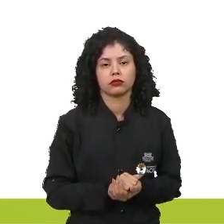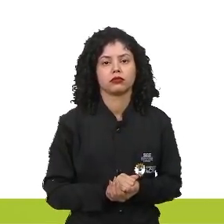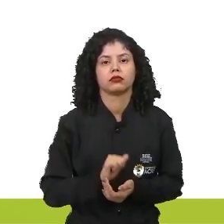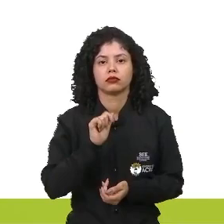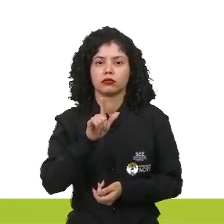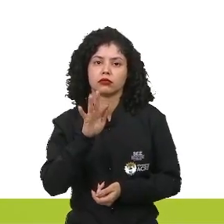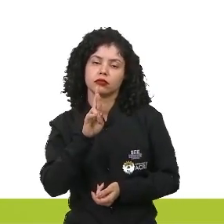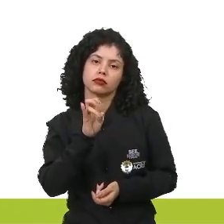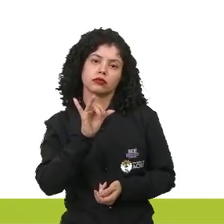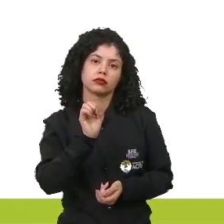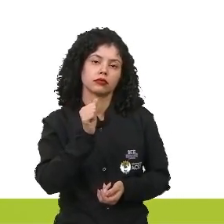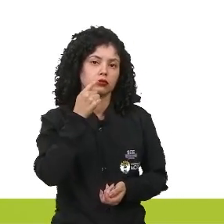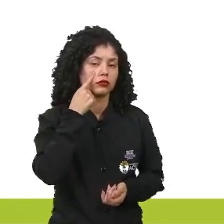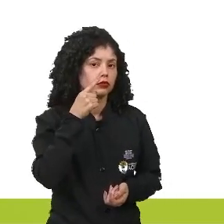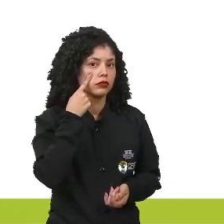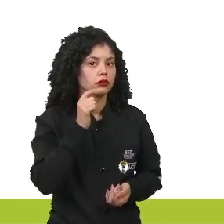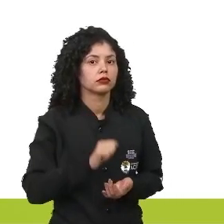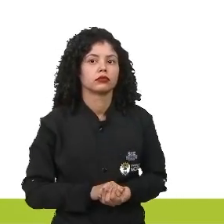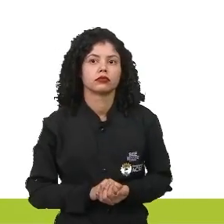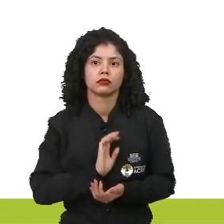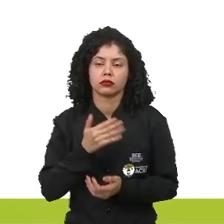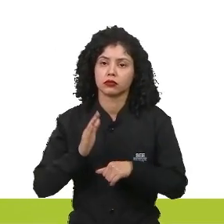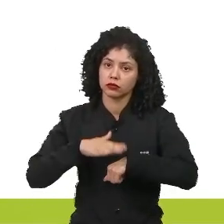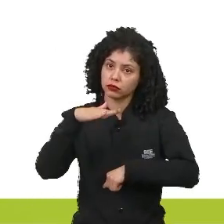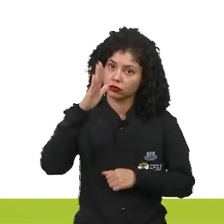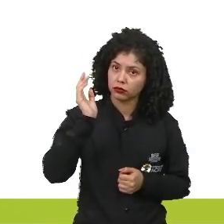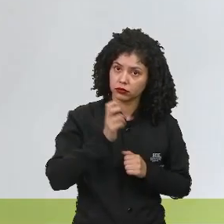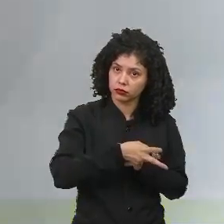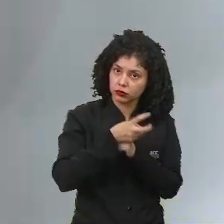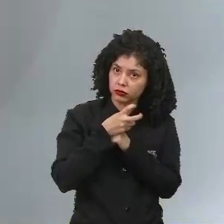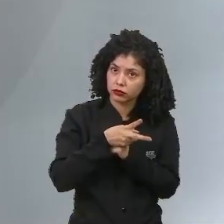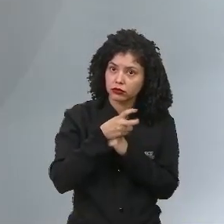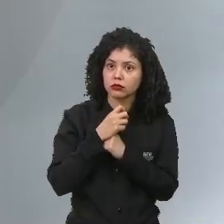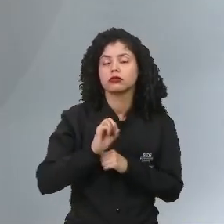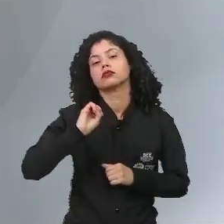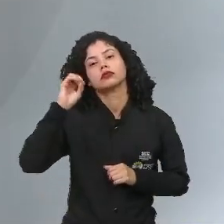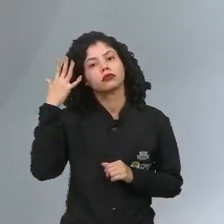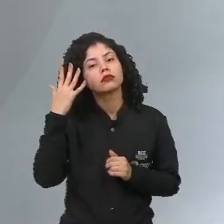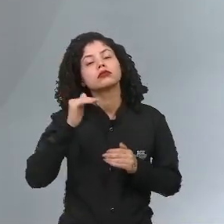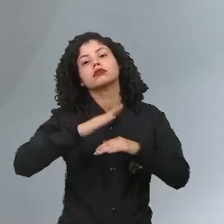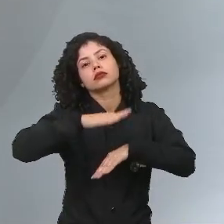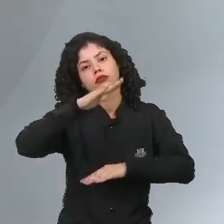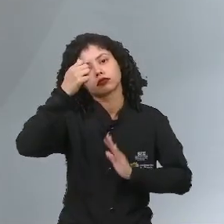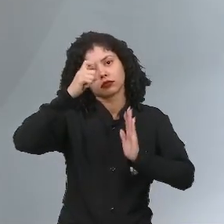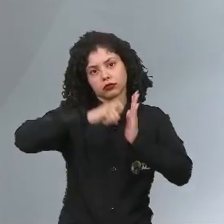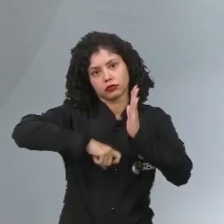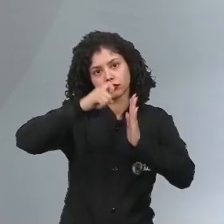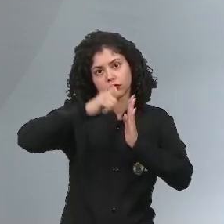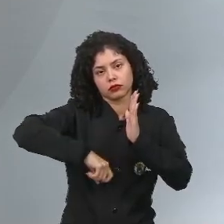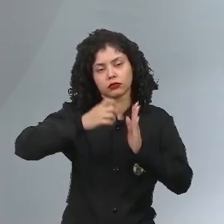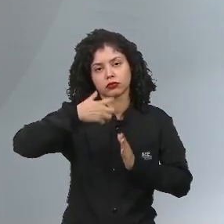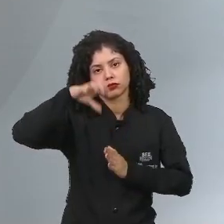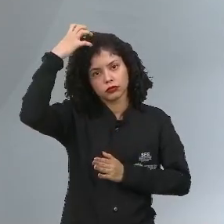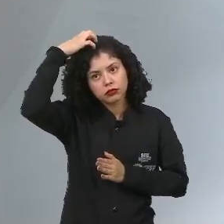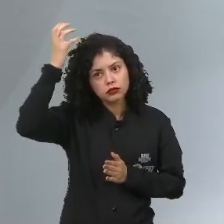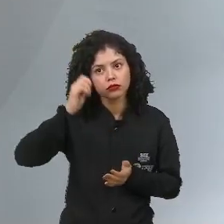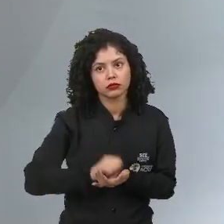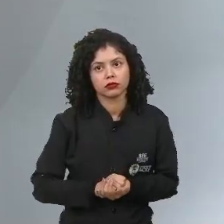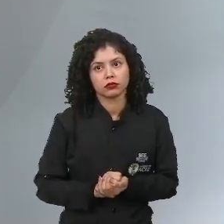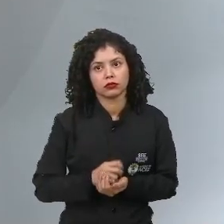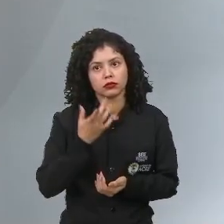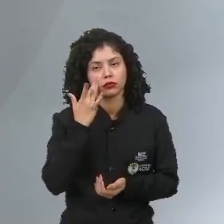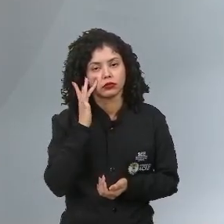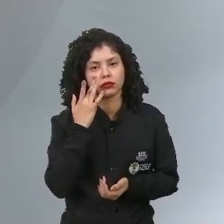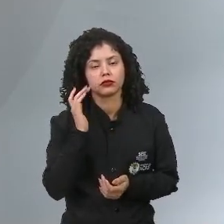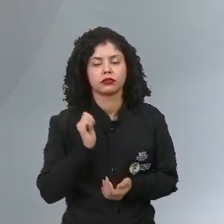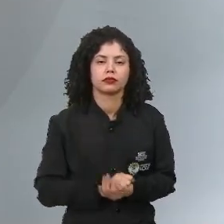lotes. Então, você pode observar que quanto mais você tinha a extração acontecendo, mais impostos a coroa portuguesa colocava. Lembrando que o ouro